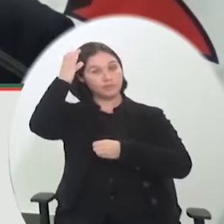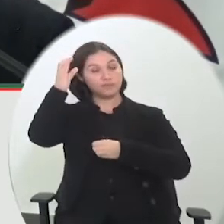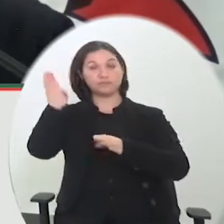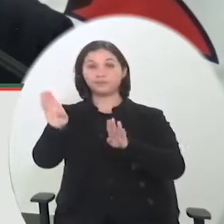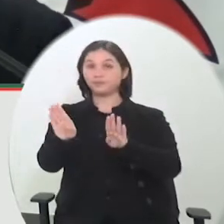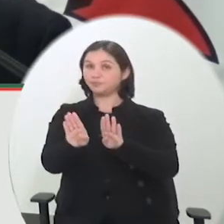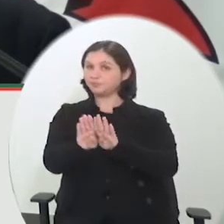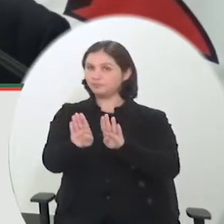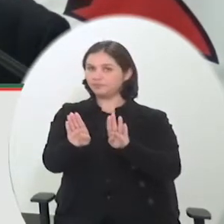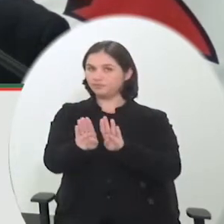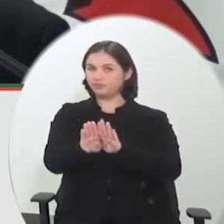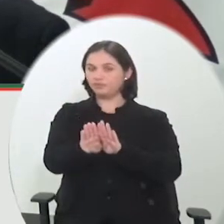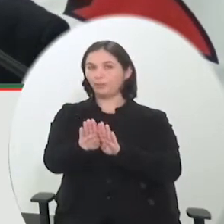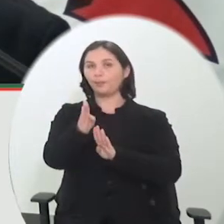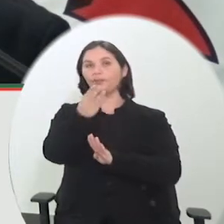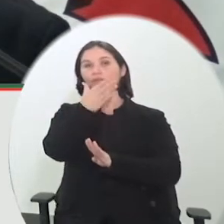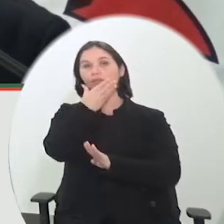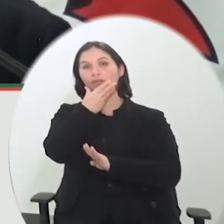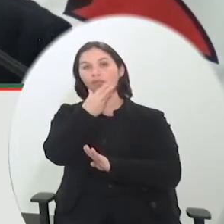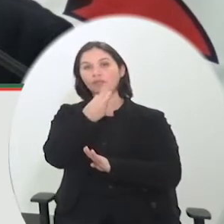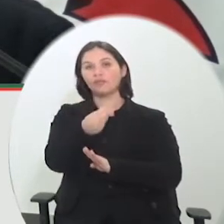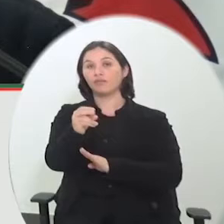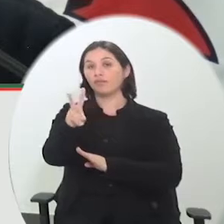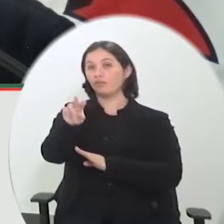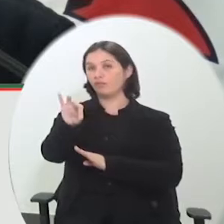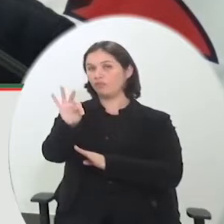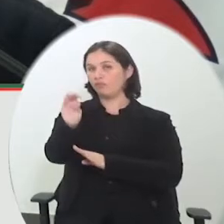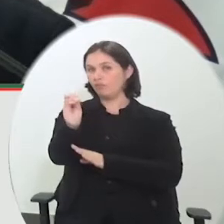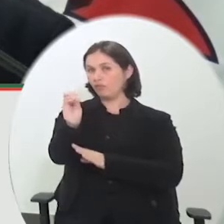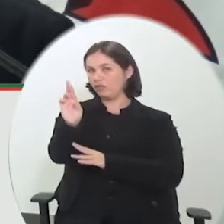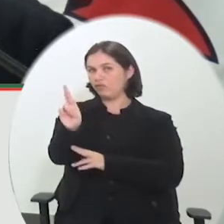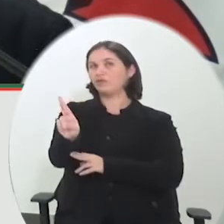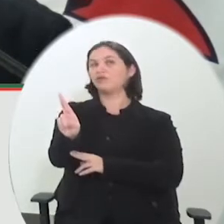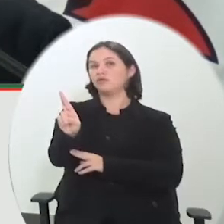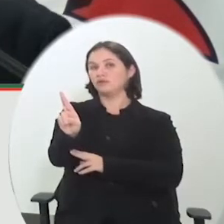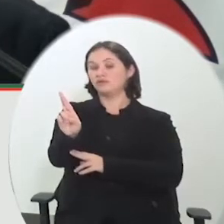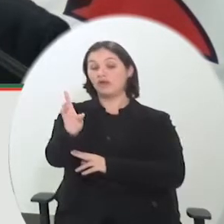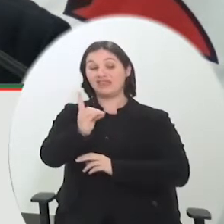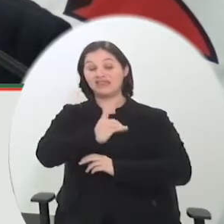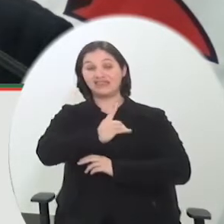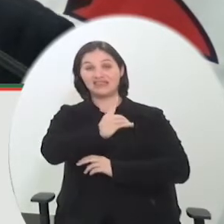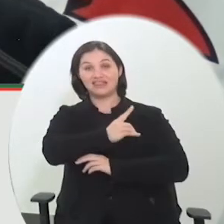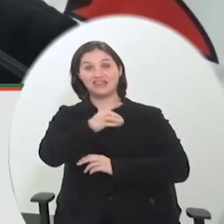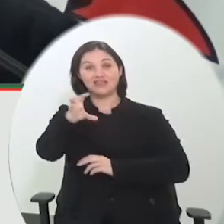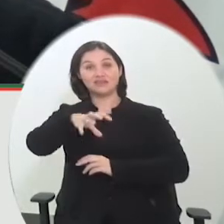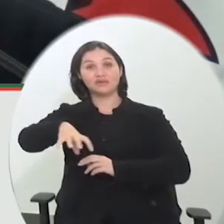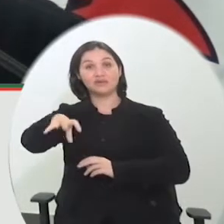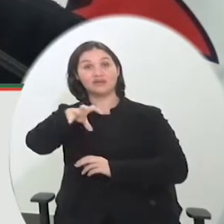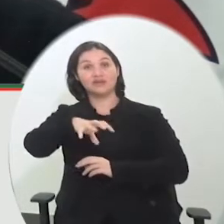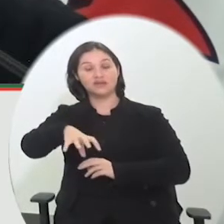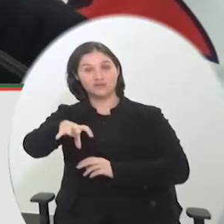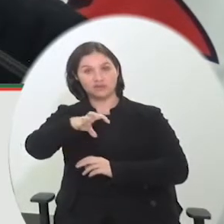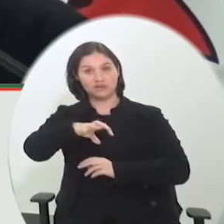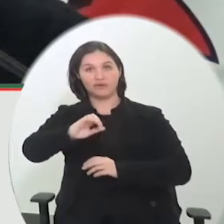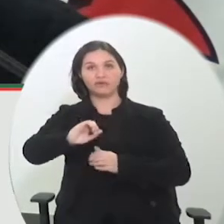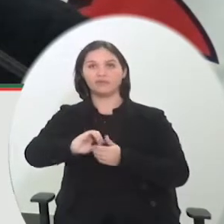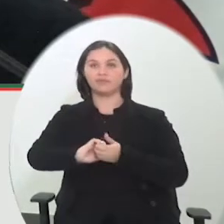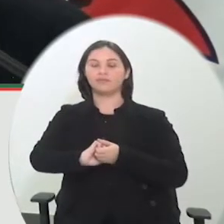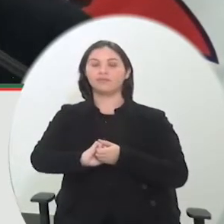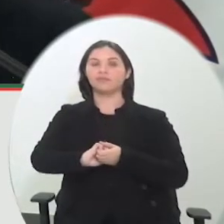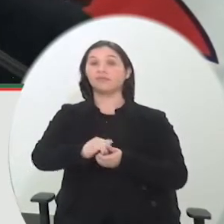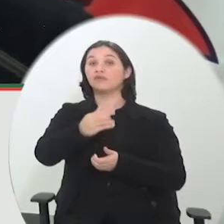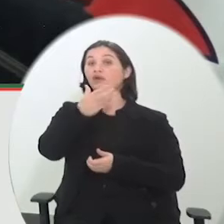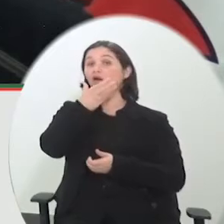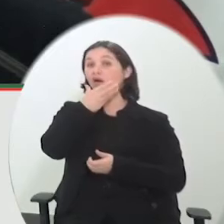excelentíssimo senhor Dr. Vitor Bianco Júnior, delegado regional de Criciúma,